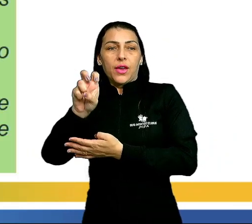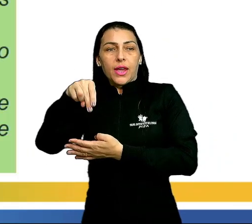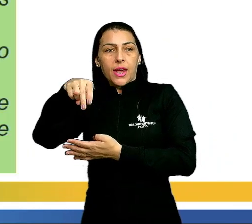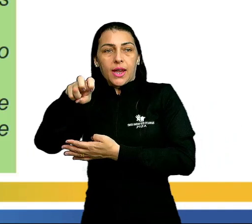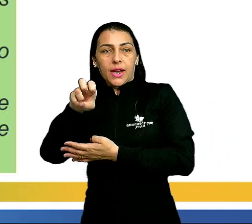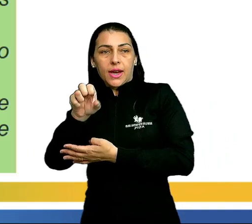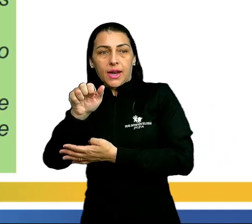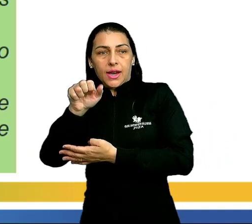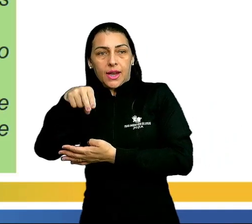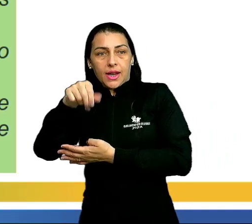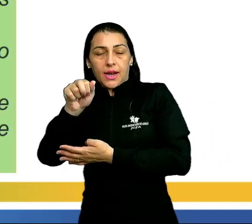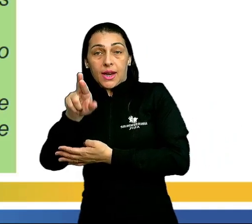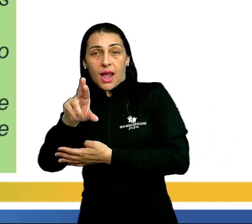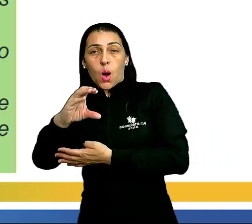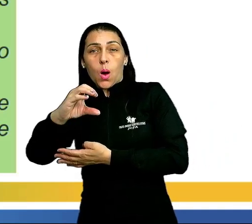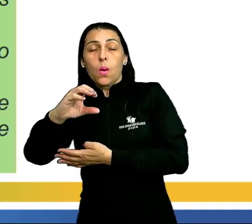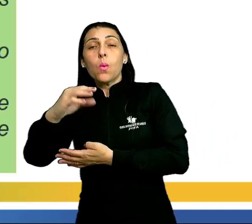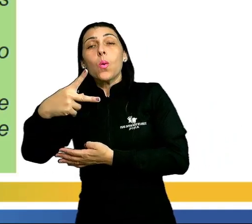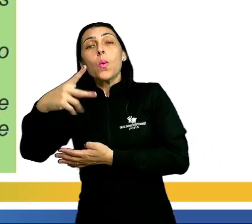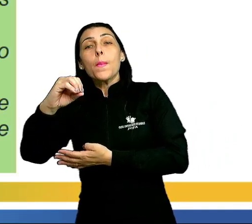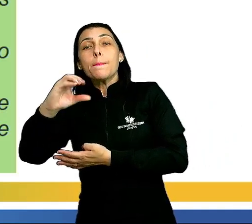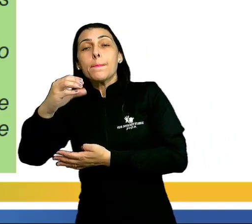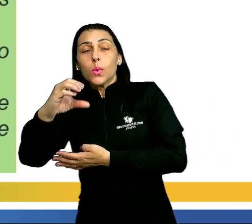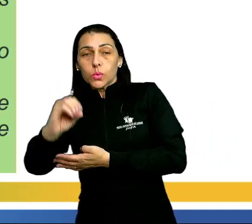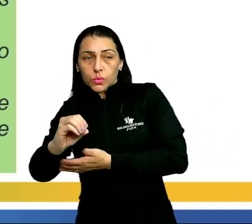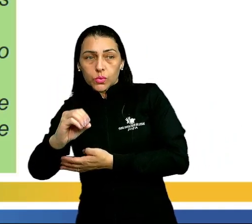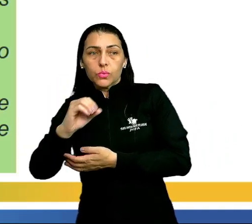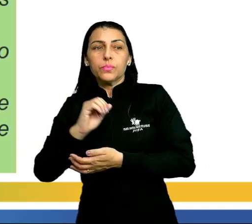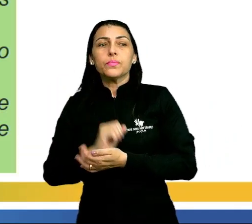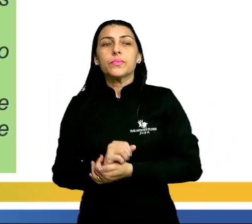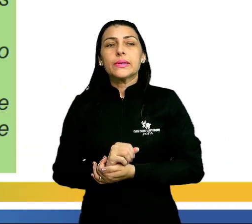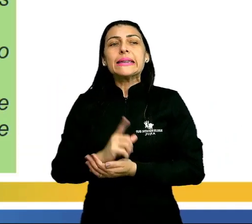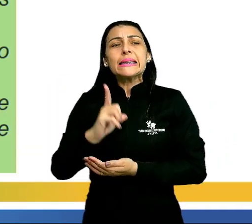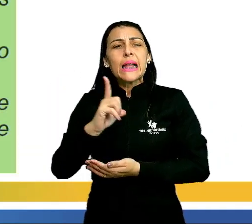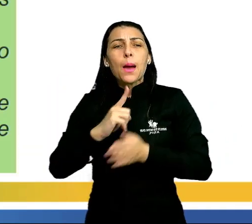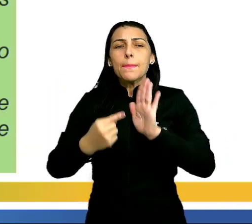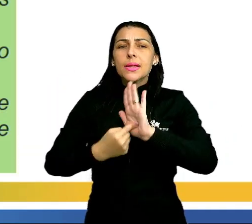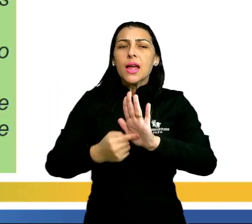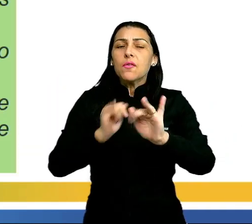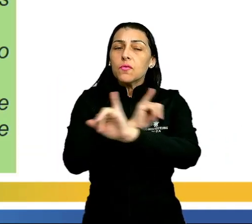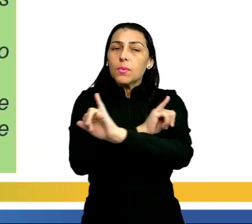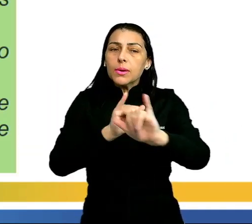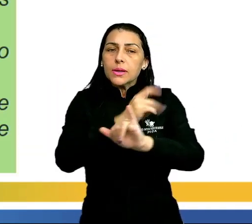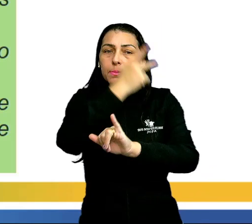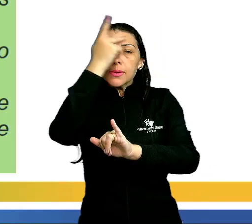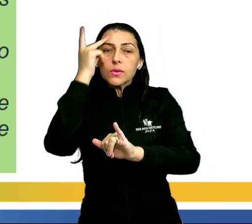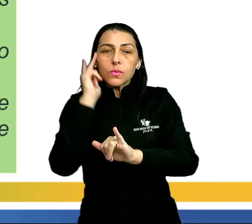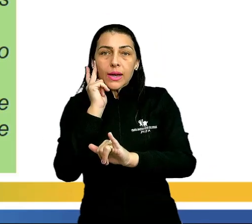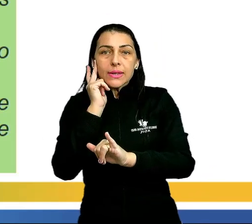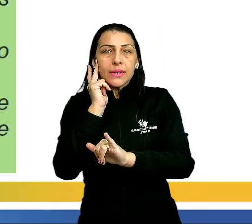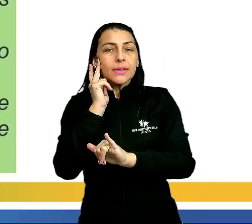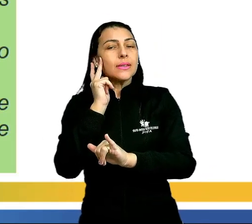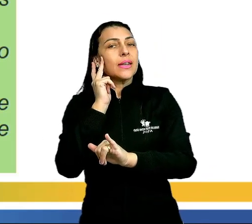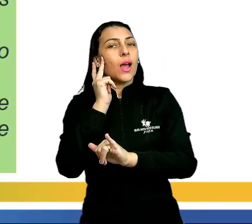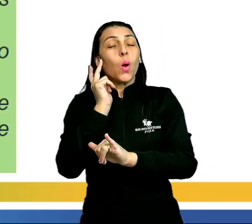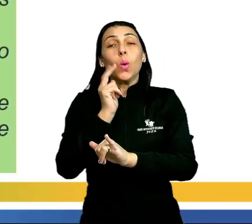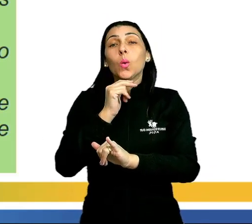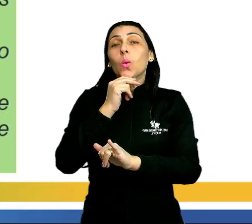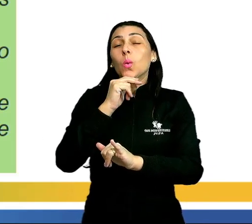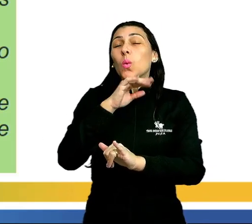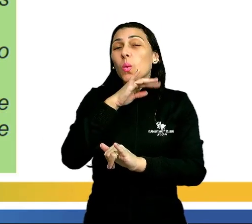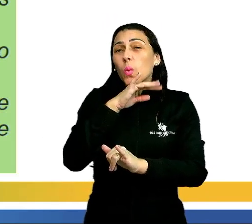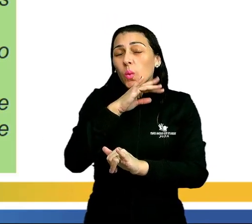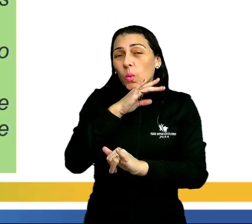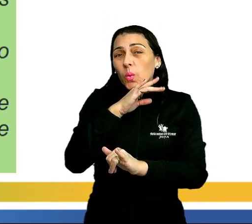do envenenar o poço, o envenenamento do poço. Consiste em apresentar informações pessoais